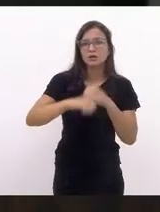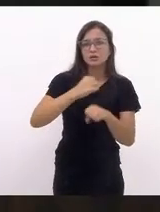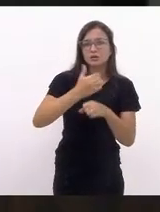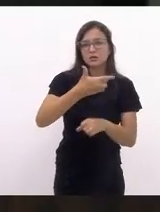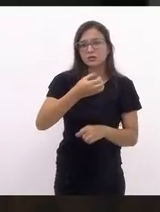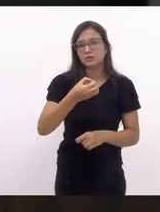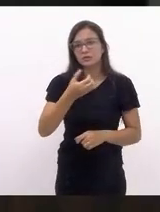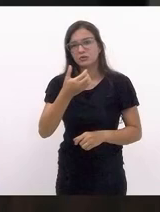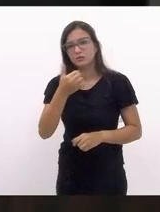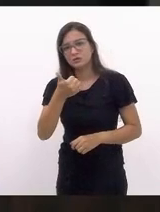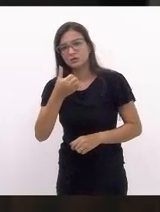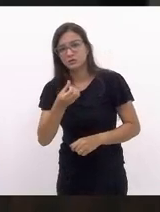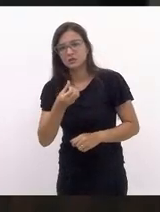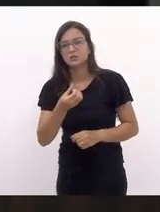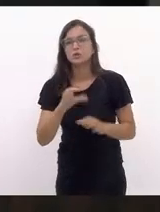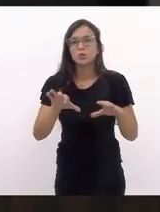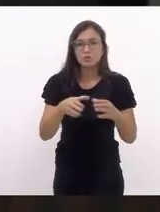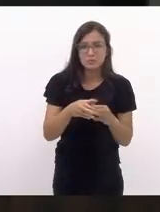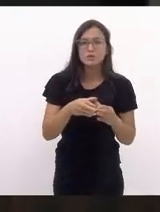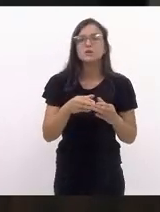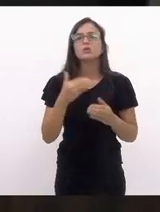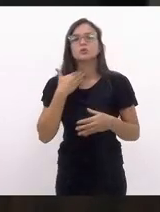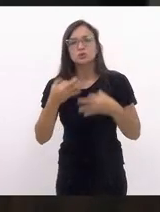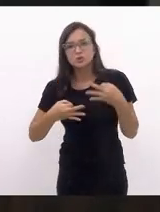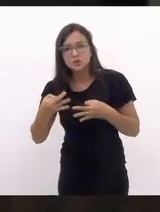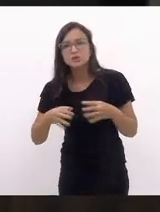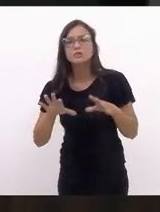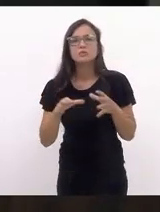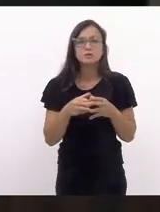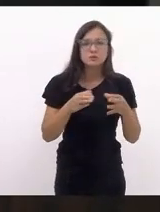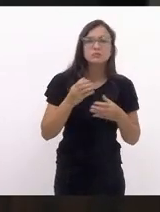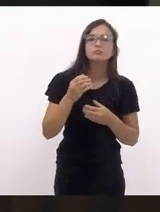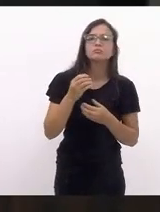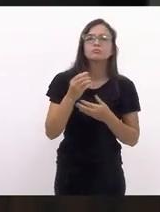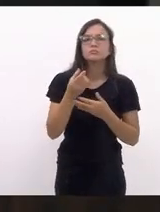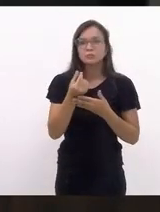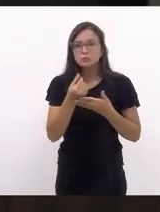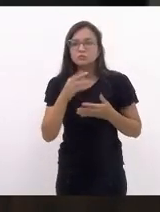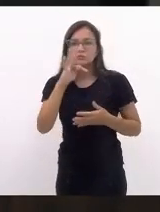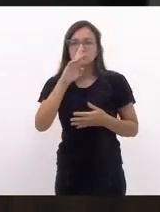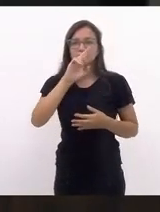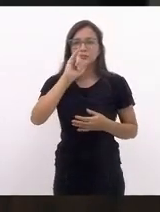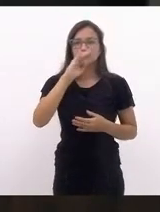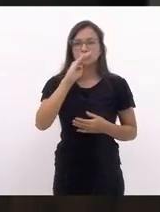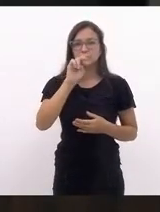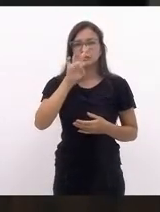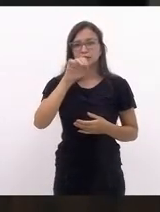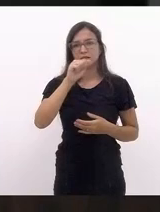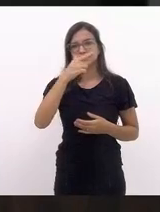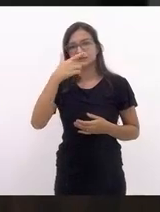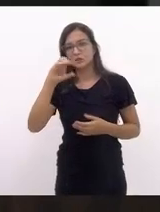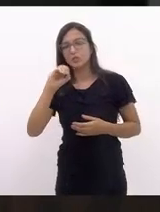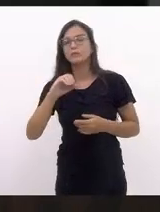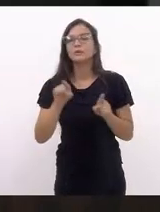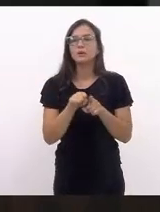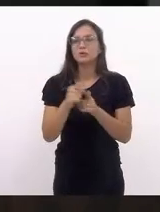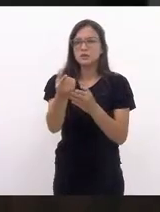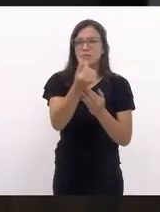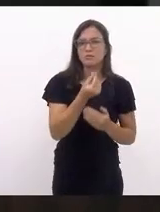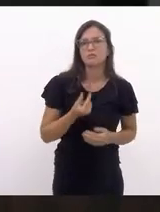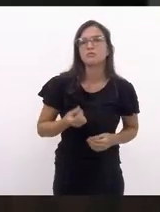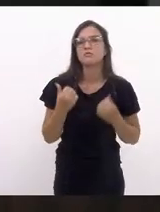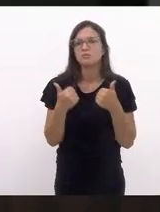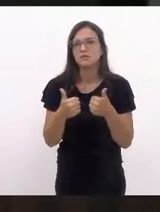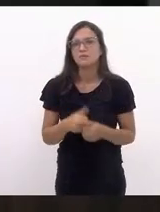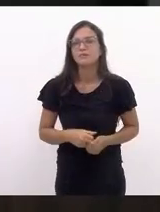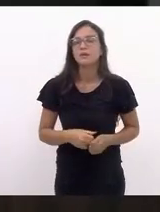quais são os difícil tributação e orçamento para emitir parecer pela comissão de posição despertado Março a